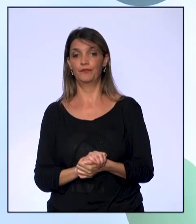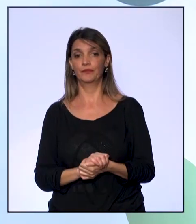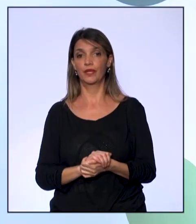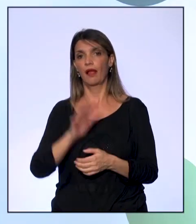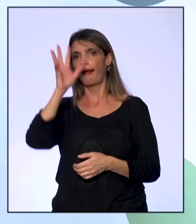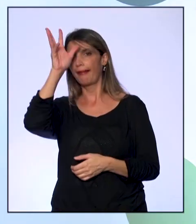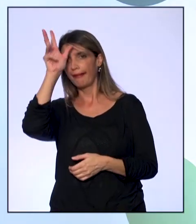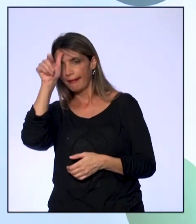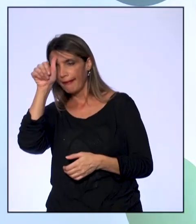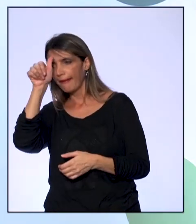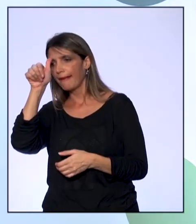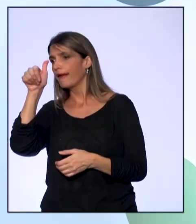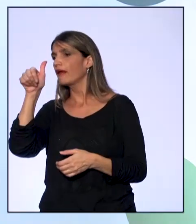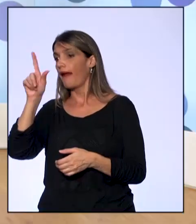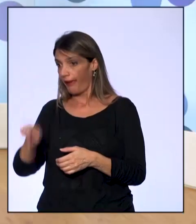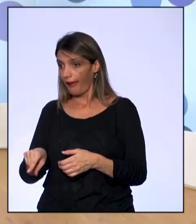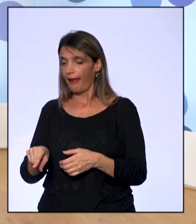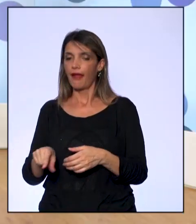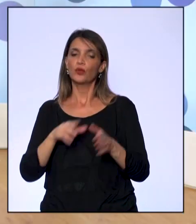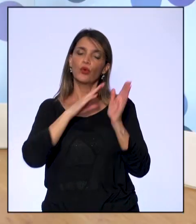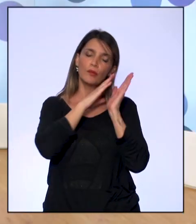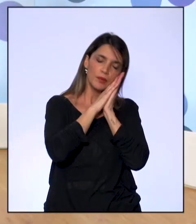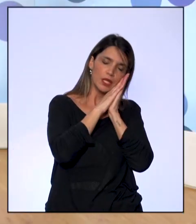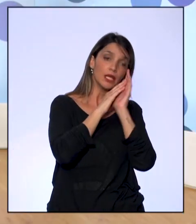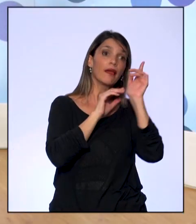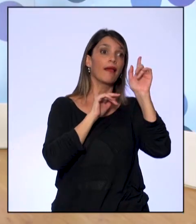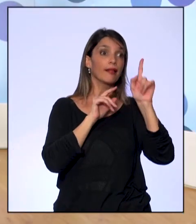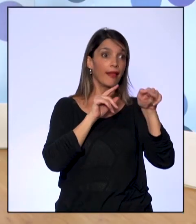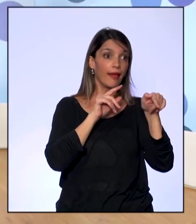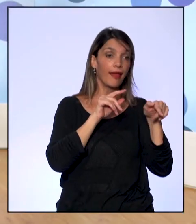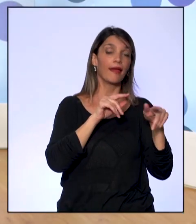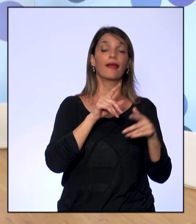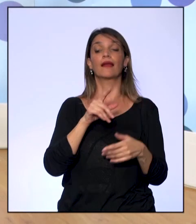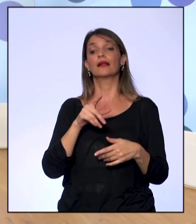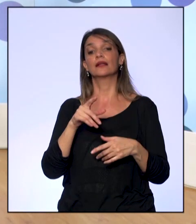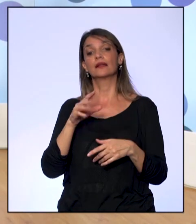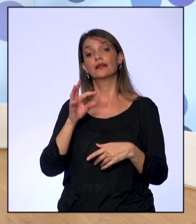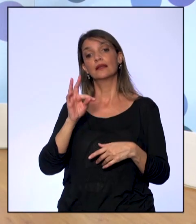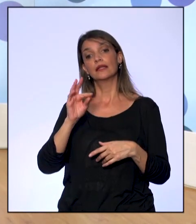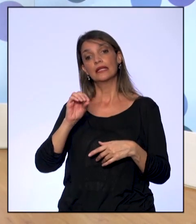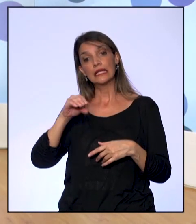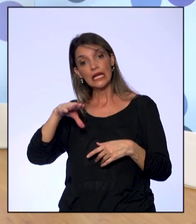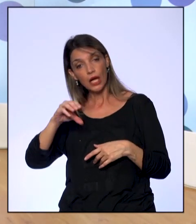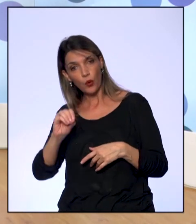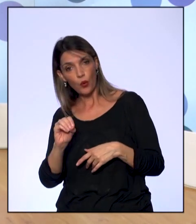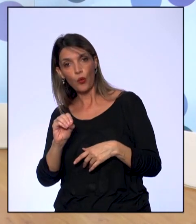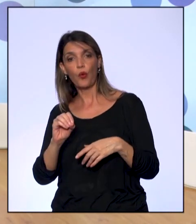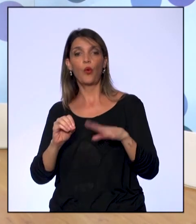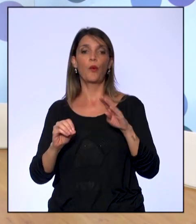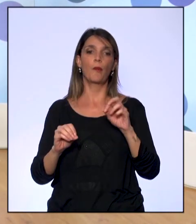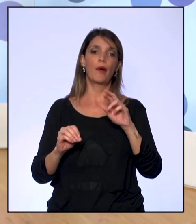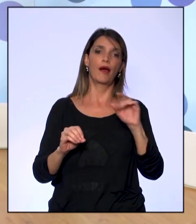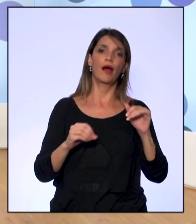galinha enquanto galinha e galinha com outros eu lhe encontro dorli branca encontra o tranco e barranco controlavam a tempestade quatro um